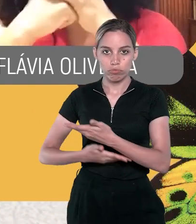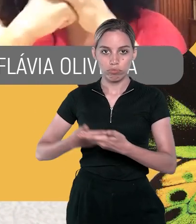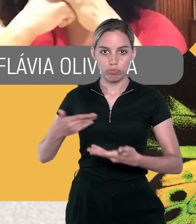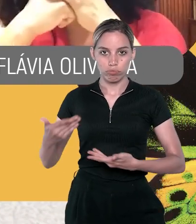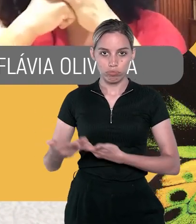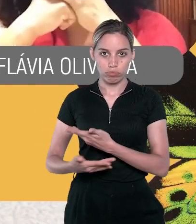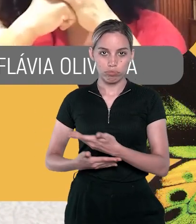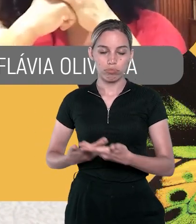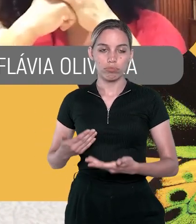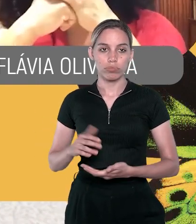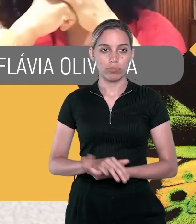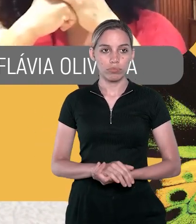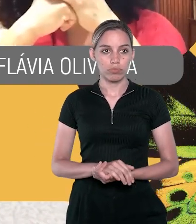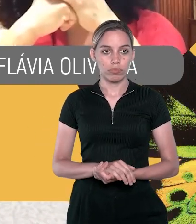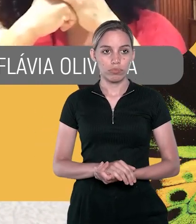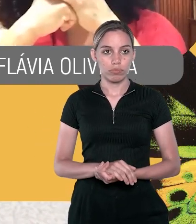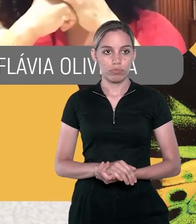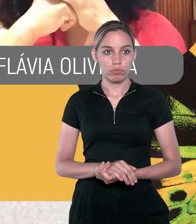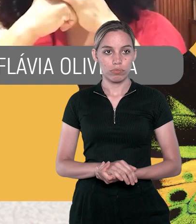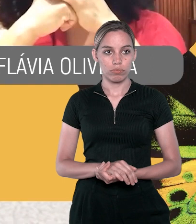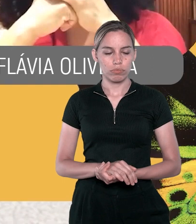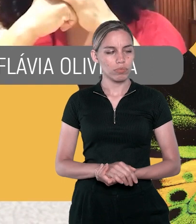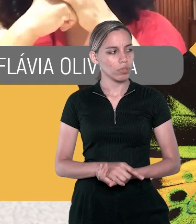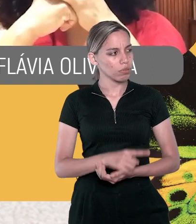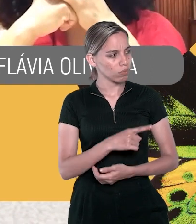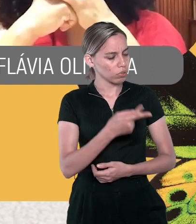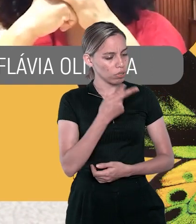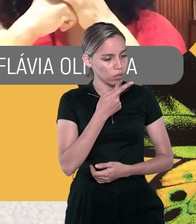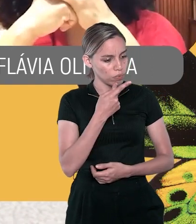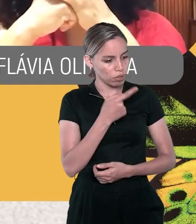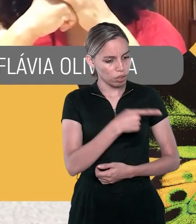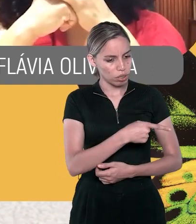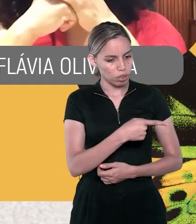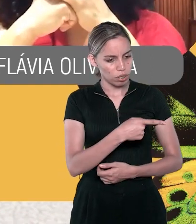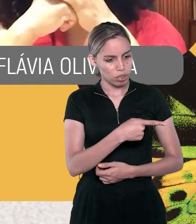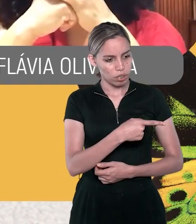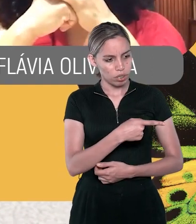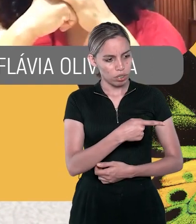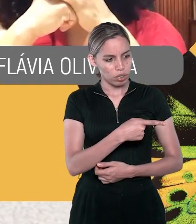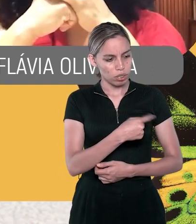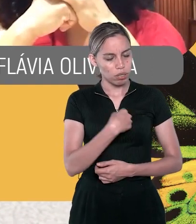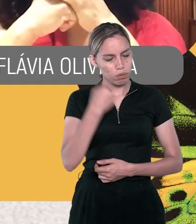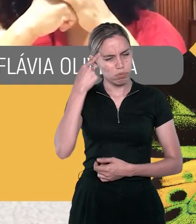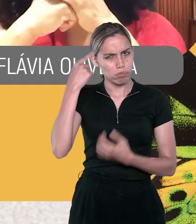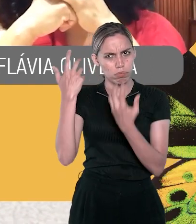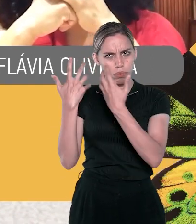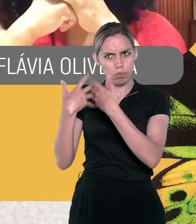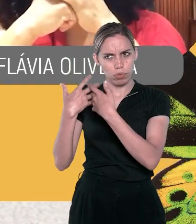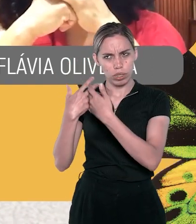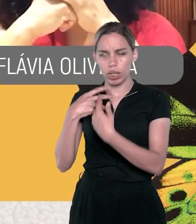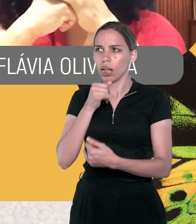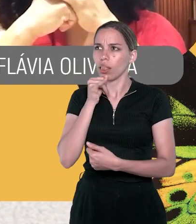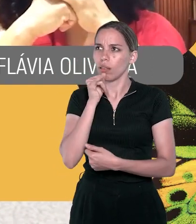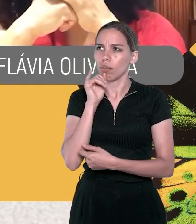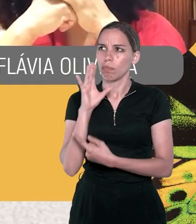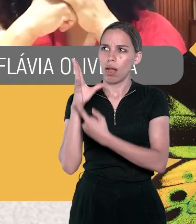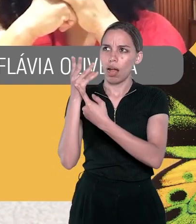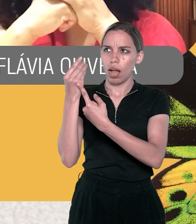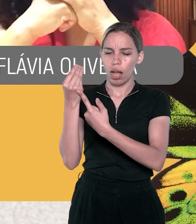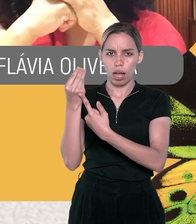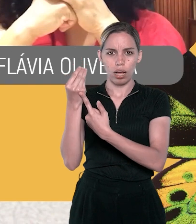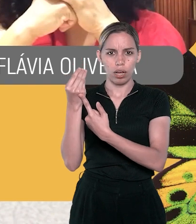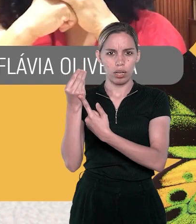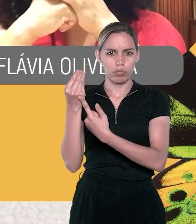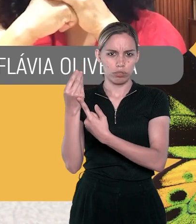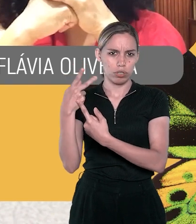rua. Tem uma coisa interessante que eu estou refletindo a partir da conversa do Cis. Essa arte que está na rua e essa arte chamada